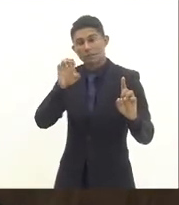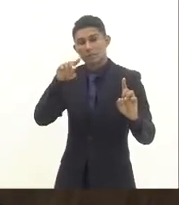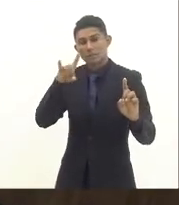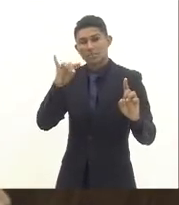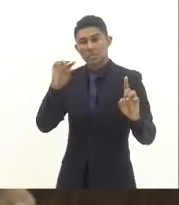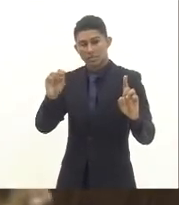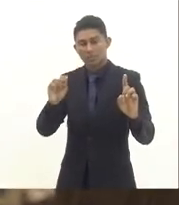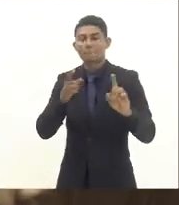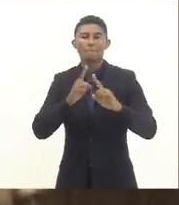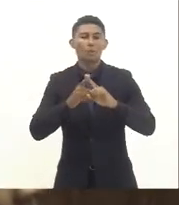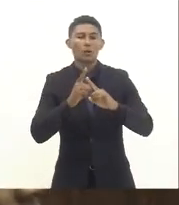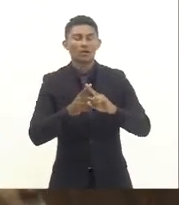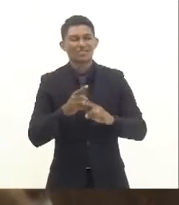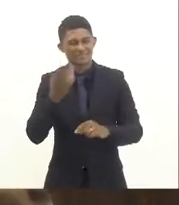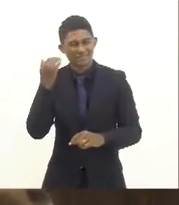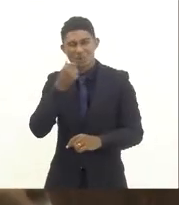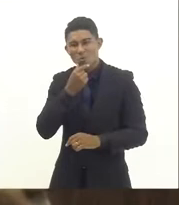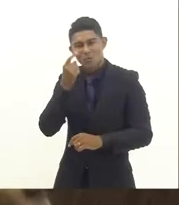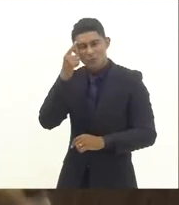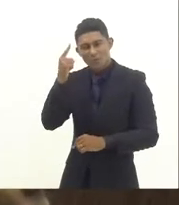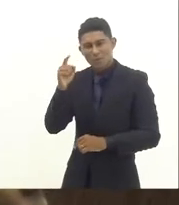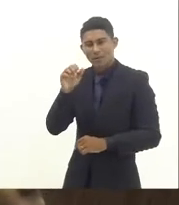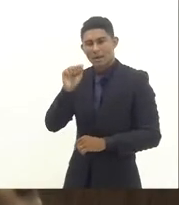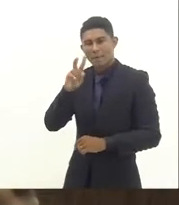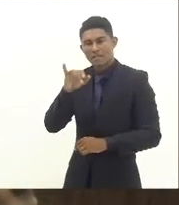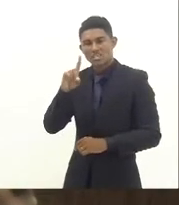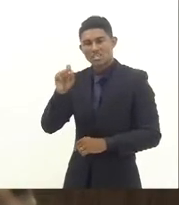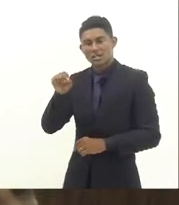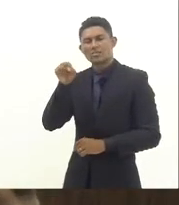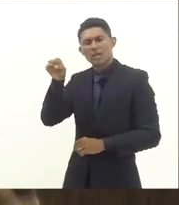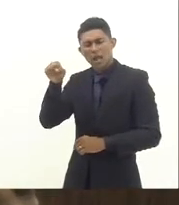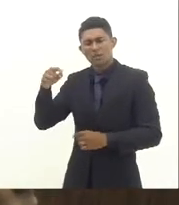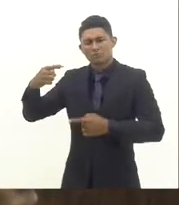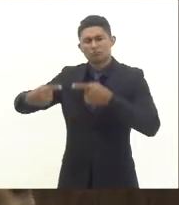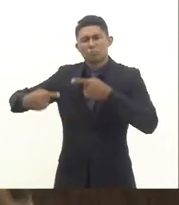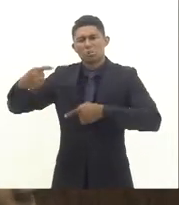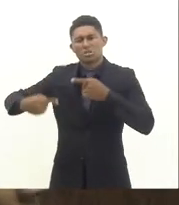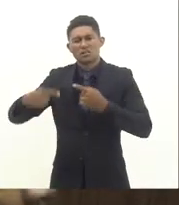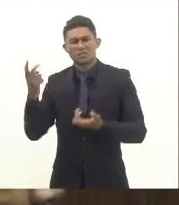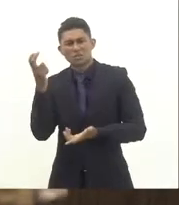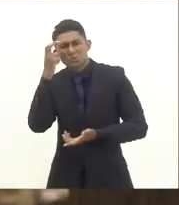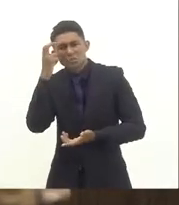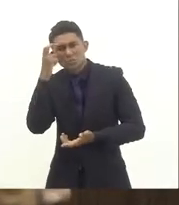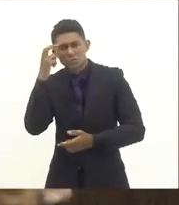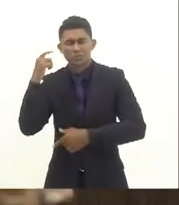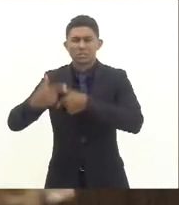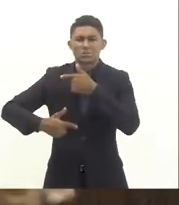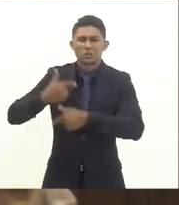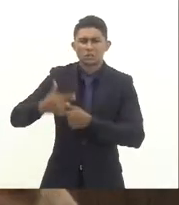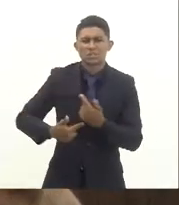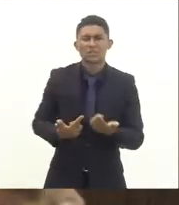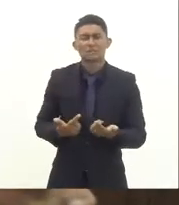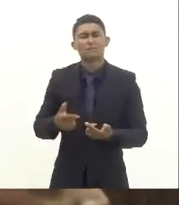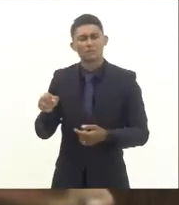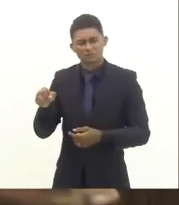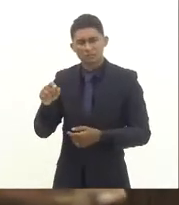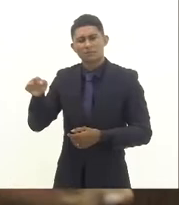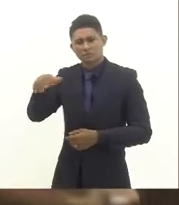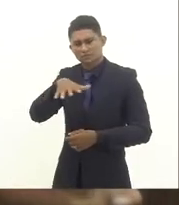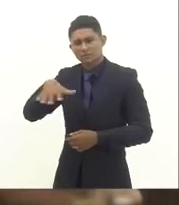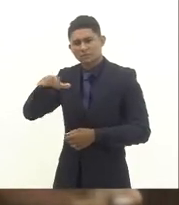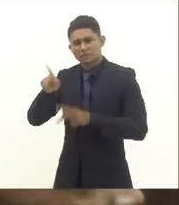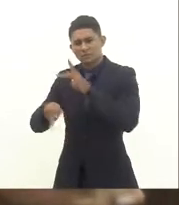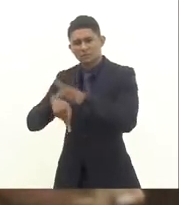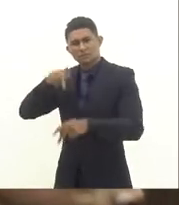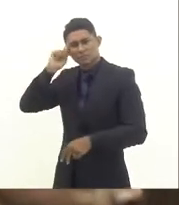que eu Abdias ele mesmo uma grande figura da política da cultura e da intelectualidade negra do